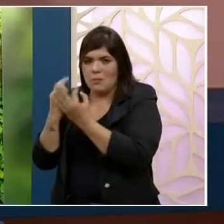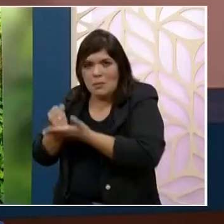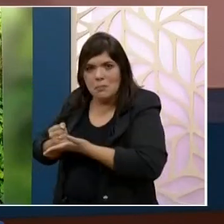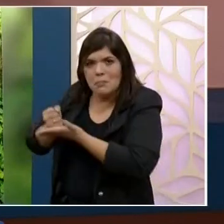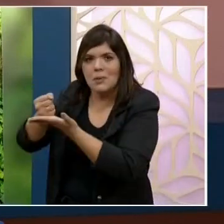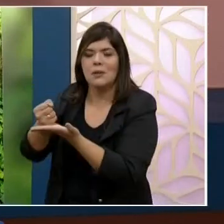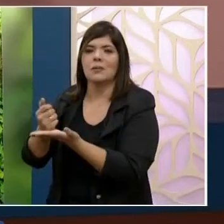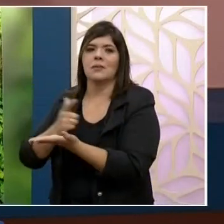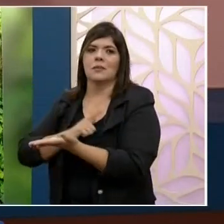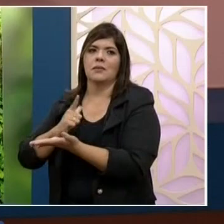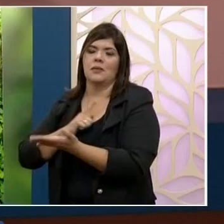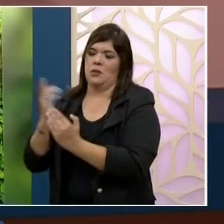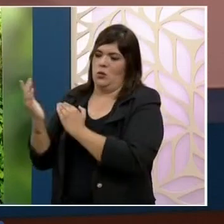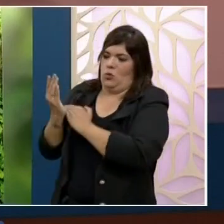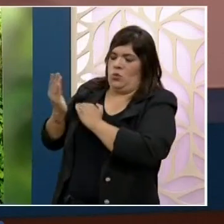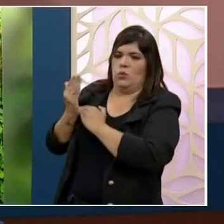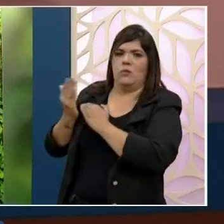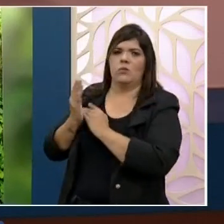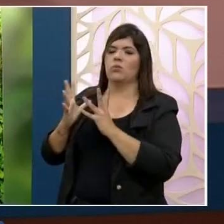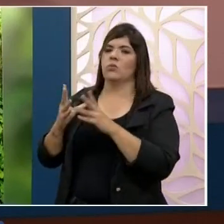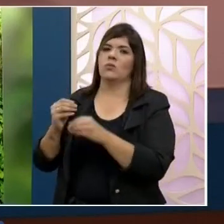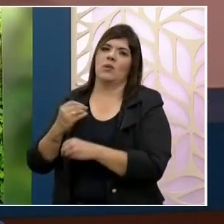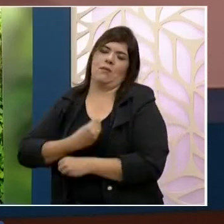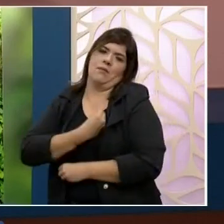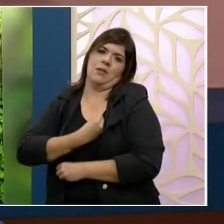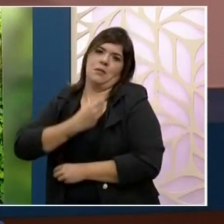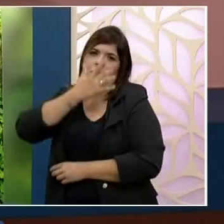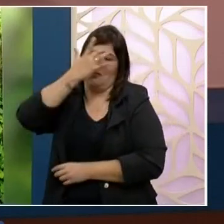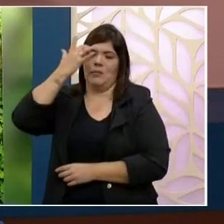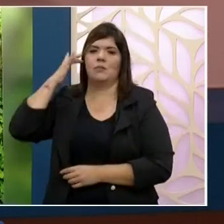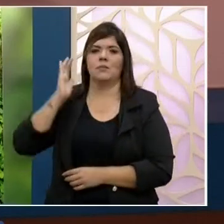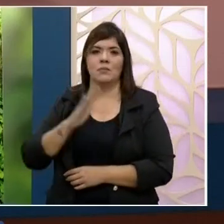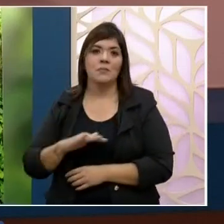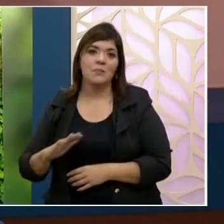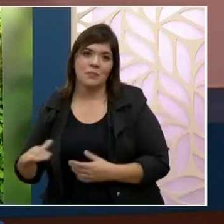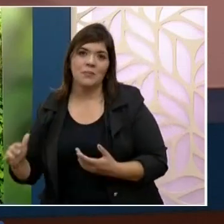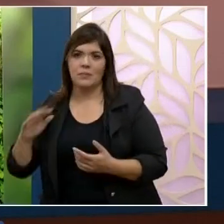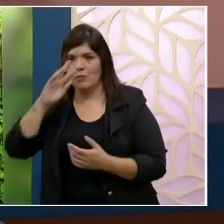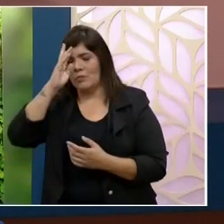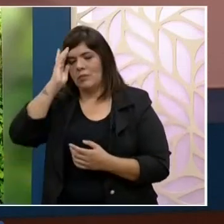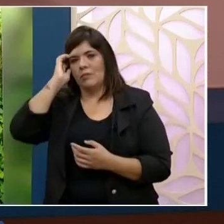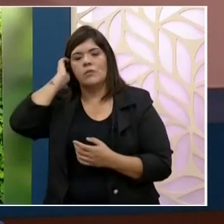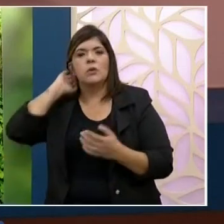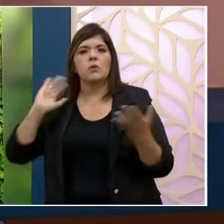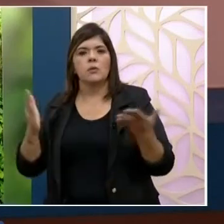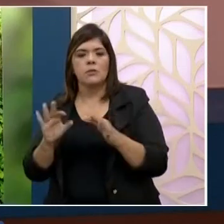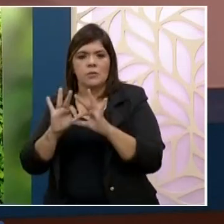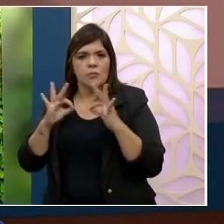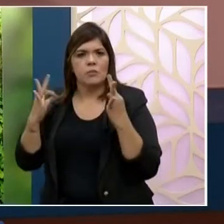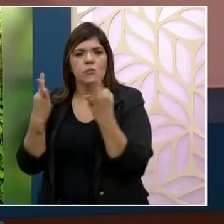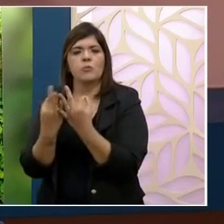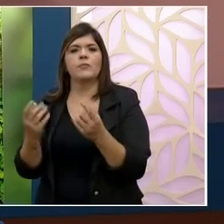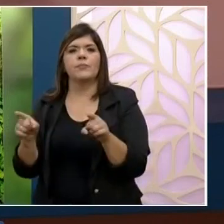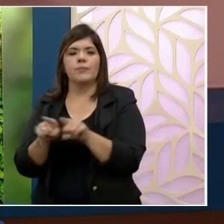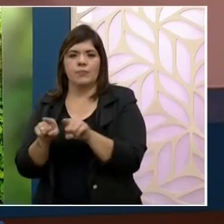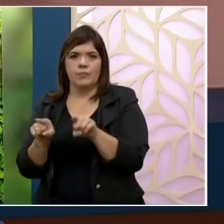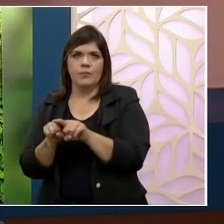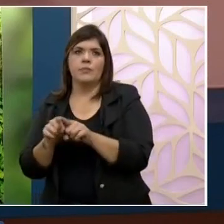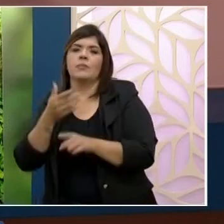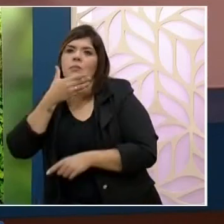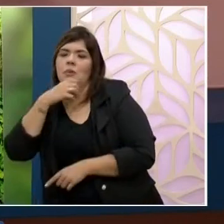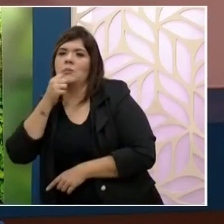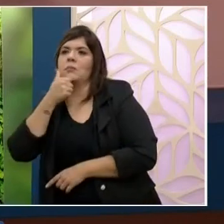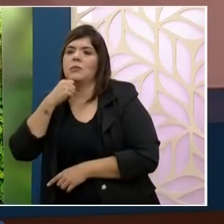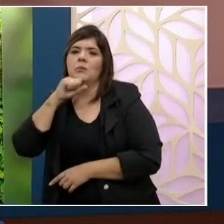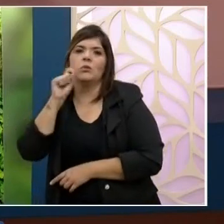base familiar, ela é tudo na construção da vida de uma criança, né? E hoje as próprias famílias, muitos, principalmente pais de